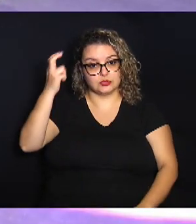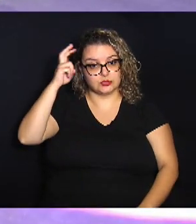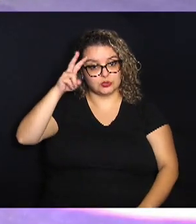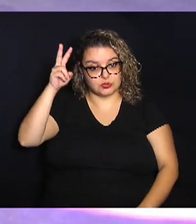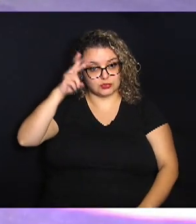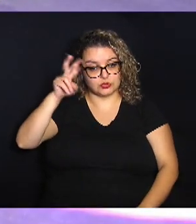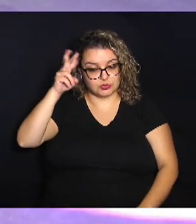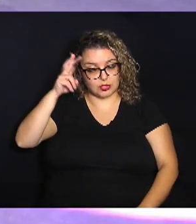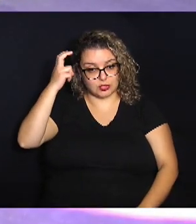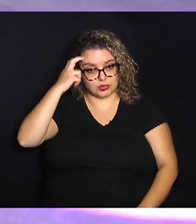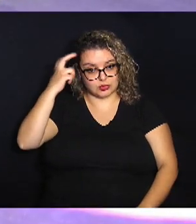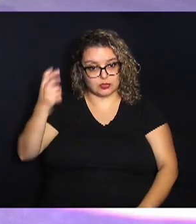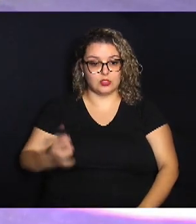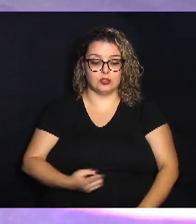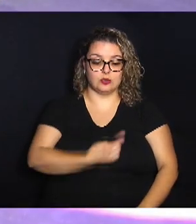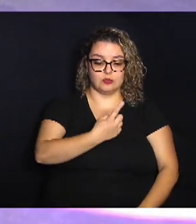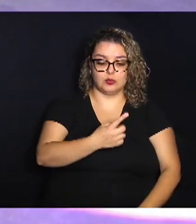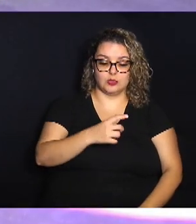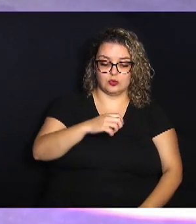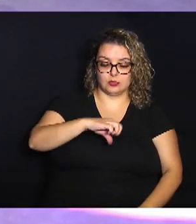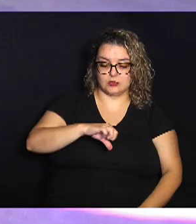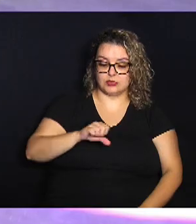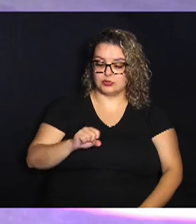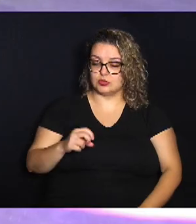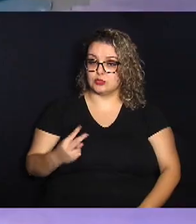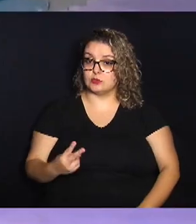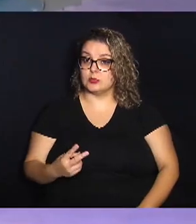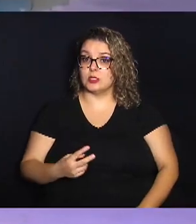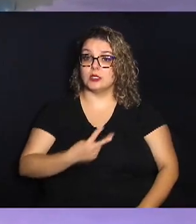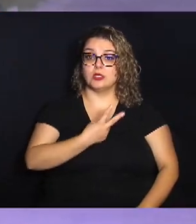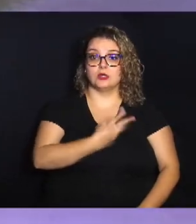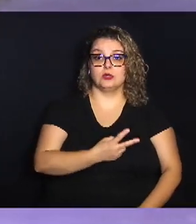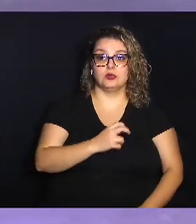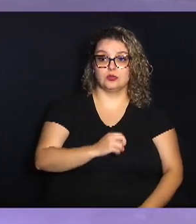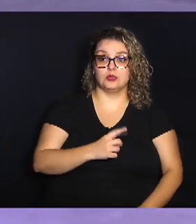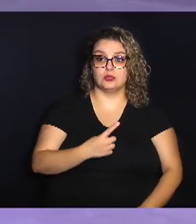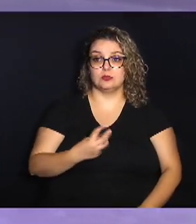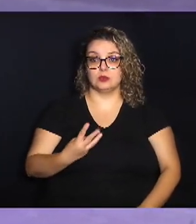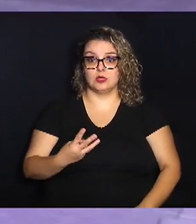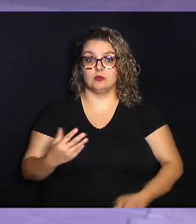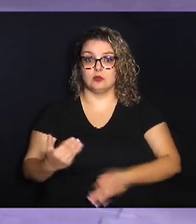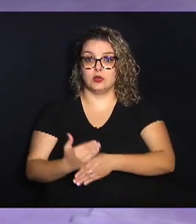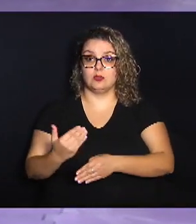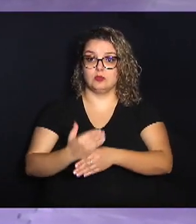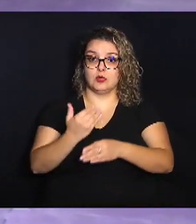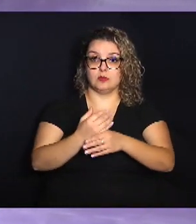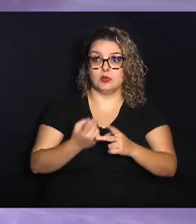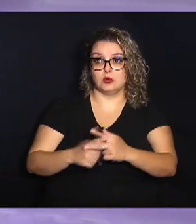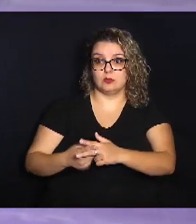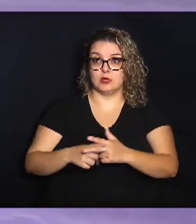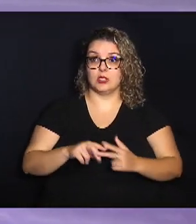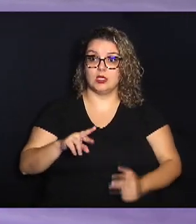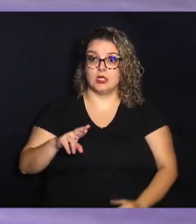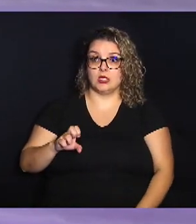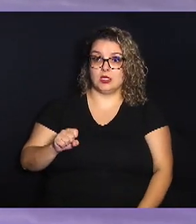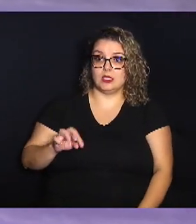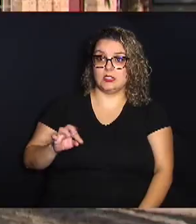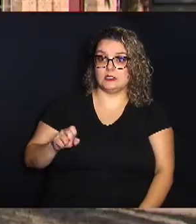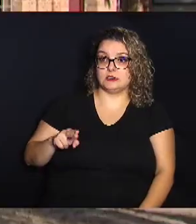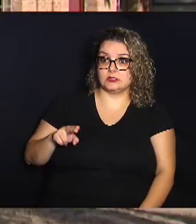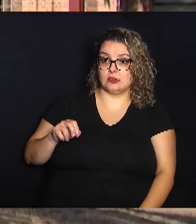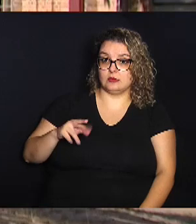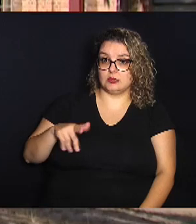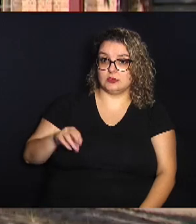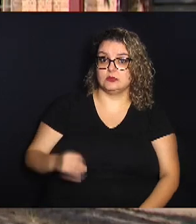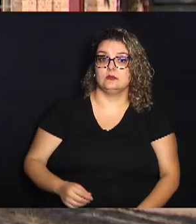em 1982. Em 2013, o prédio passou por uma obra de restauração que durou 4 meses